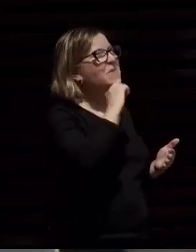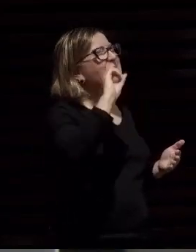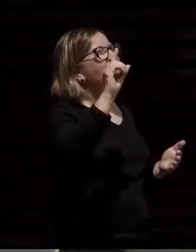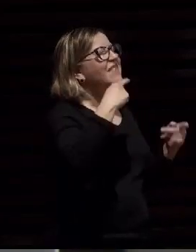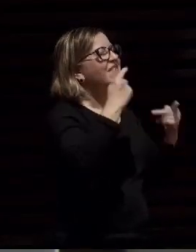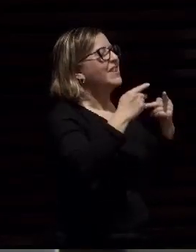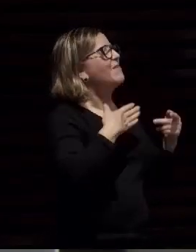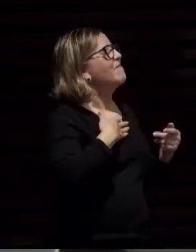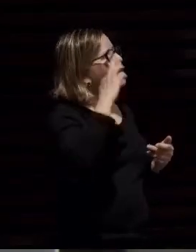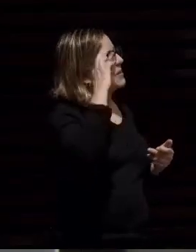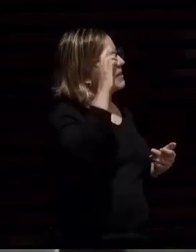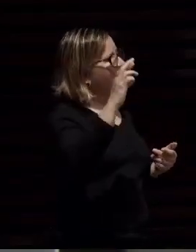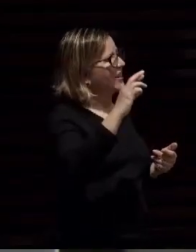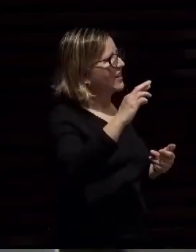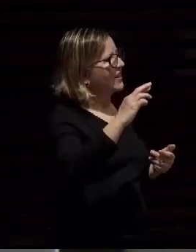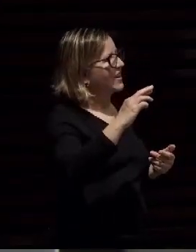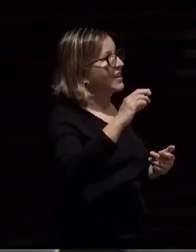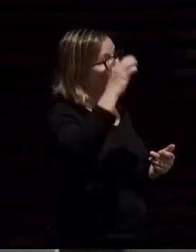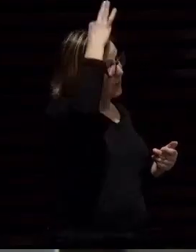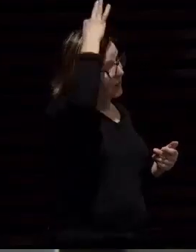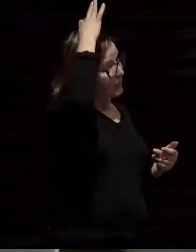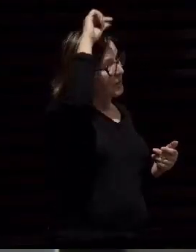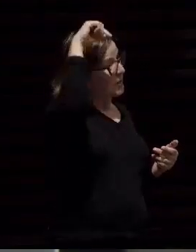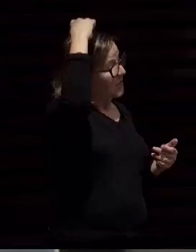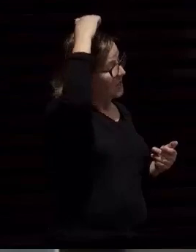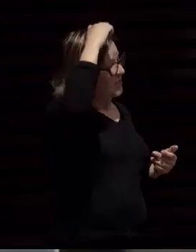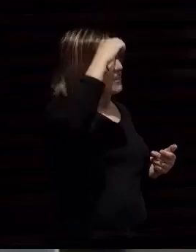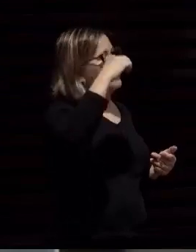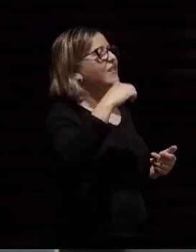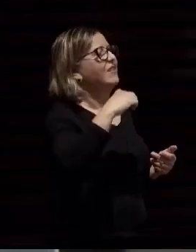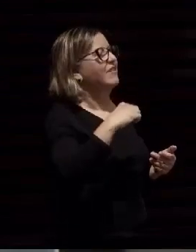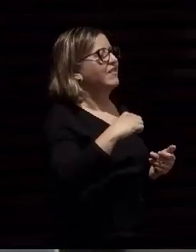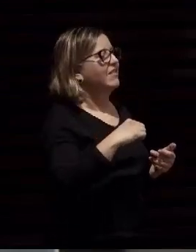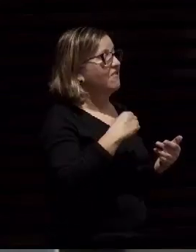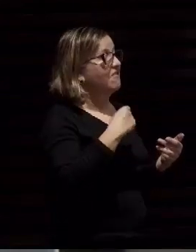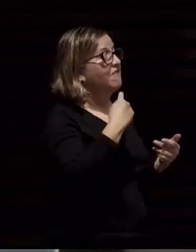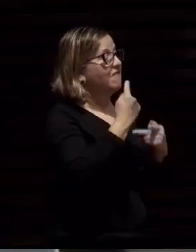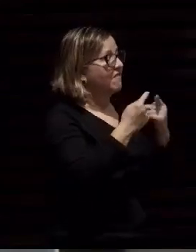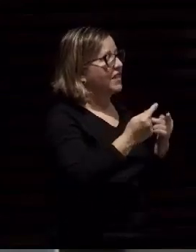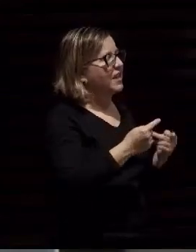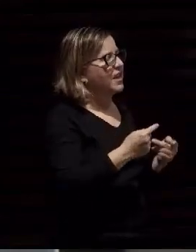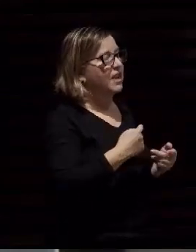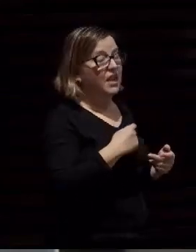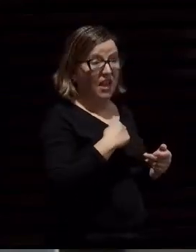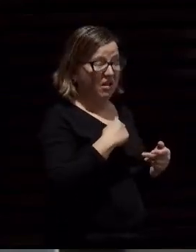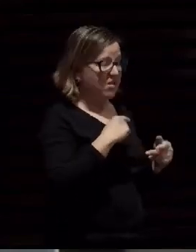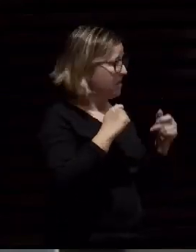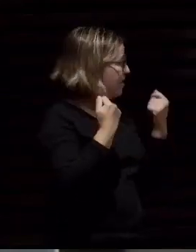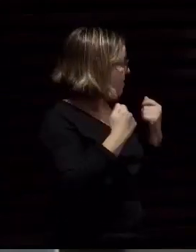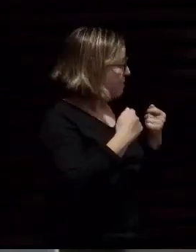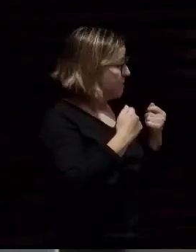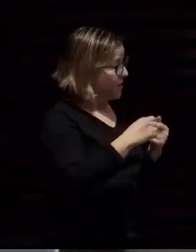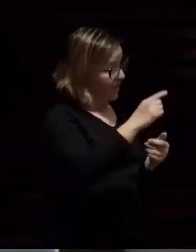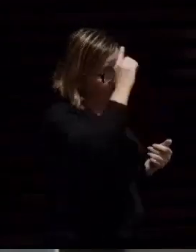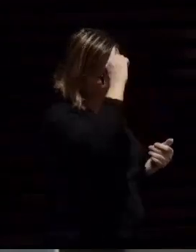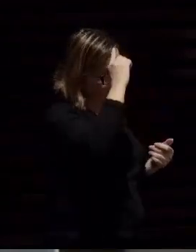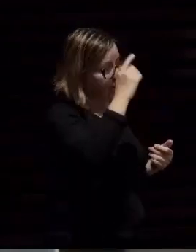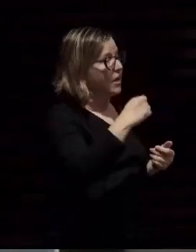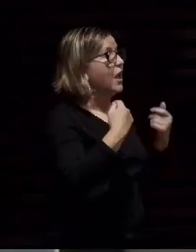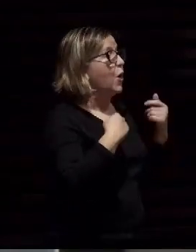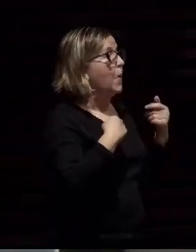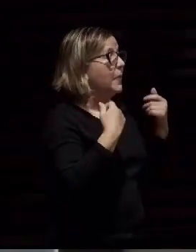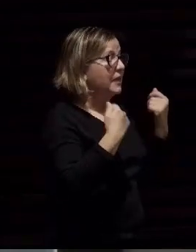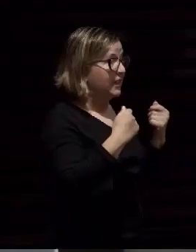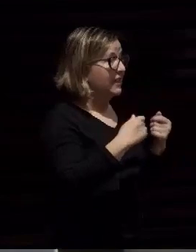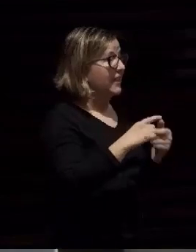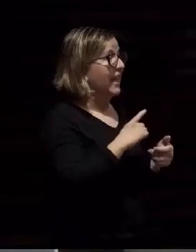que é confirmada pelo Espírito Santo. Eu não preciso ter dons, Eu preciso ter Cristo, que é o dom de Deus